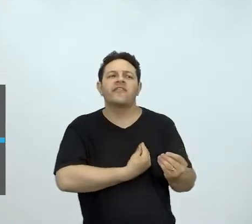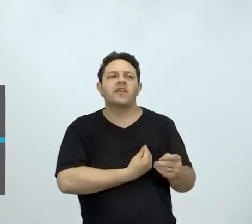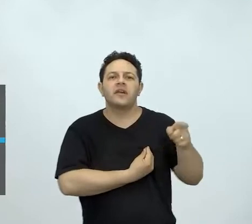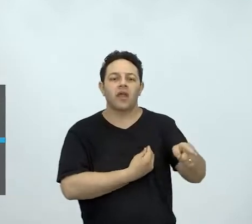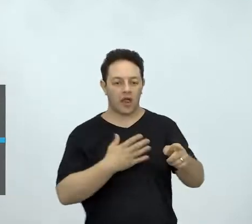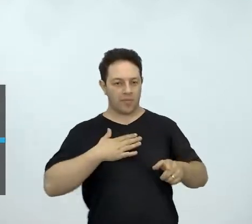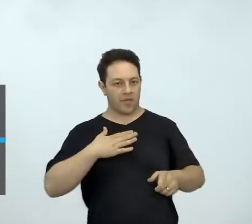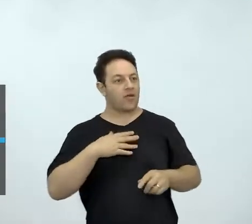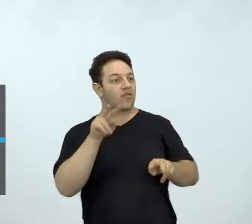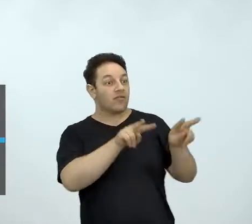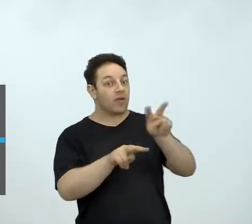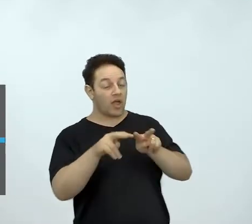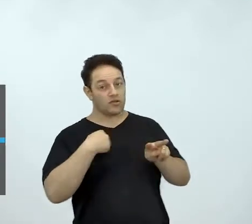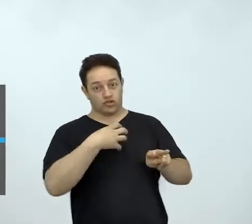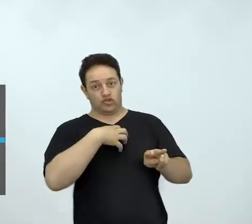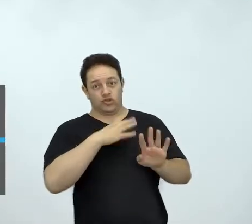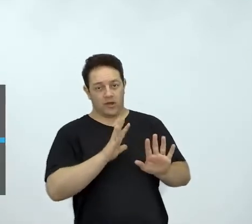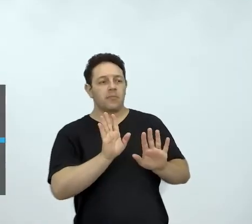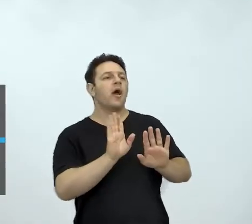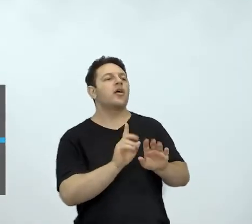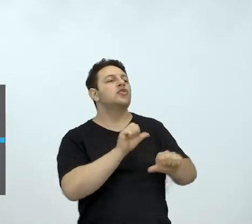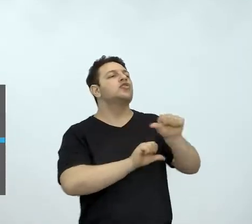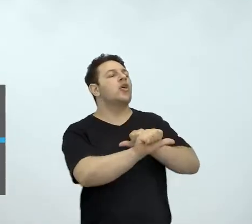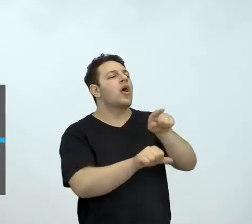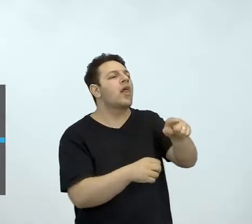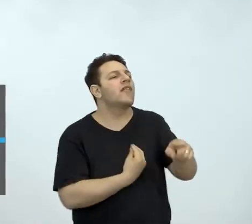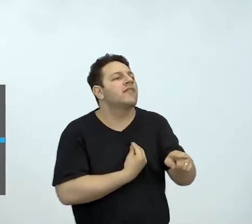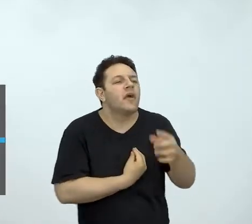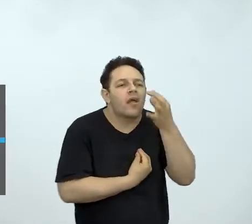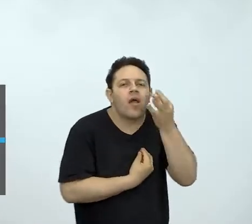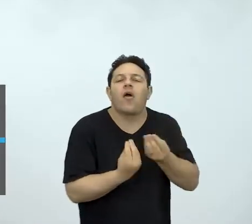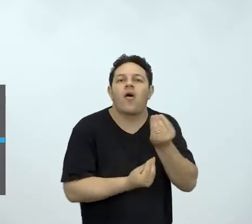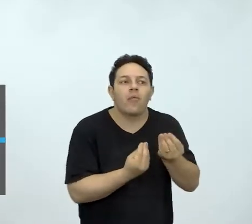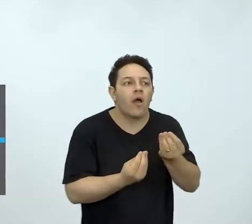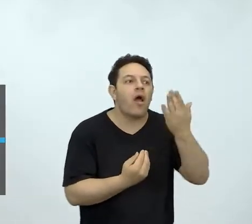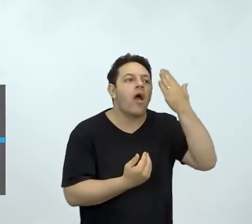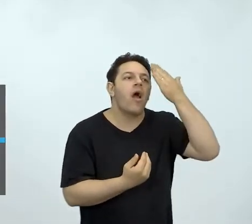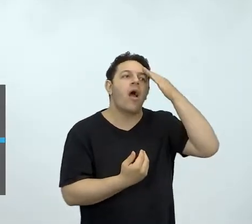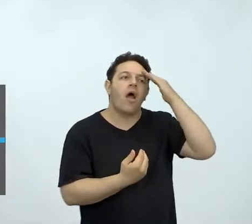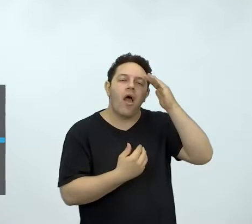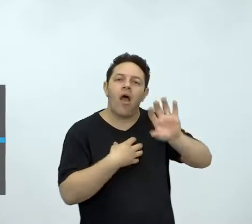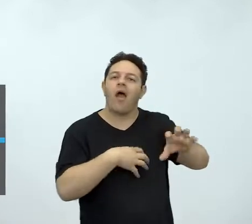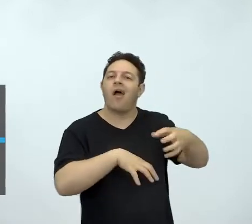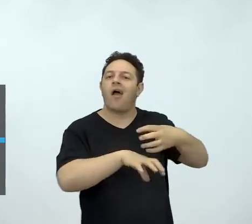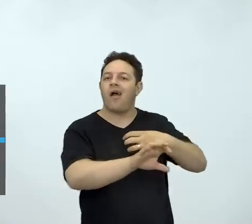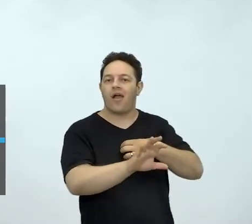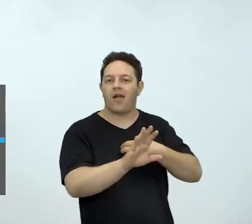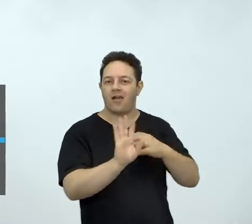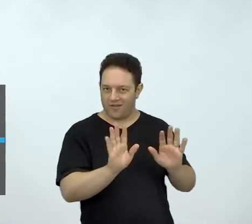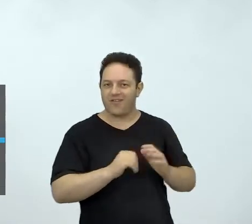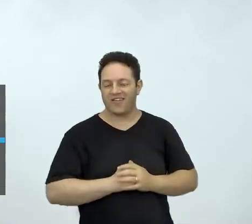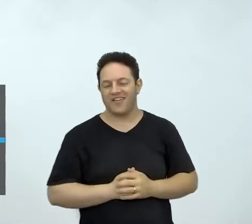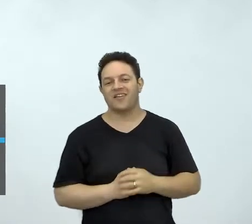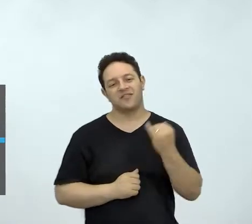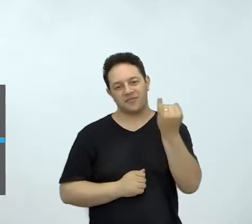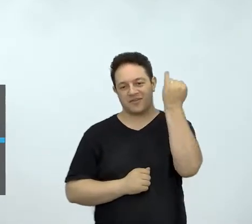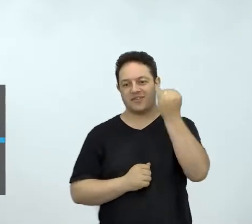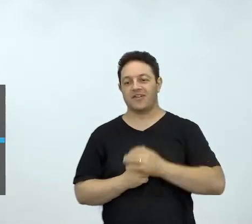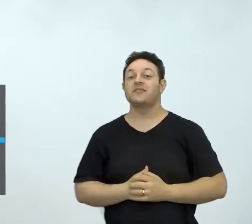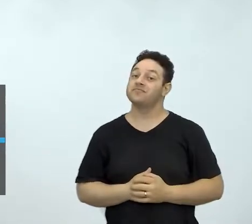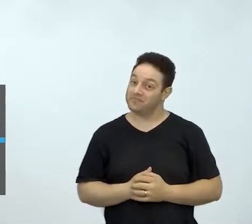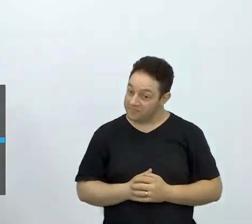sua interpretação da cultura. Porque o que a gente quer não é uma interpretação da cultura, a gente quer é entender ela e não interpretar. Né? Exatamente,